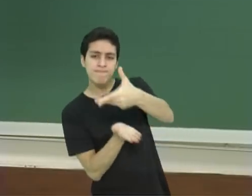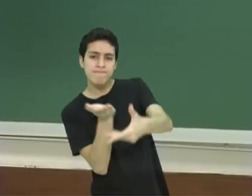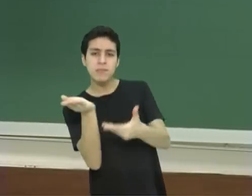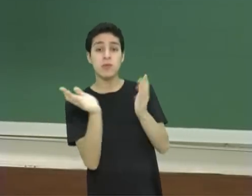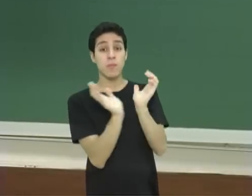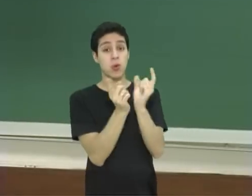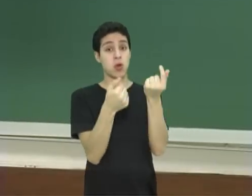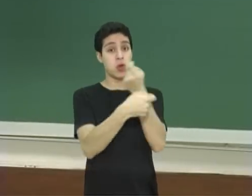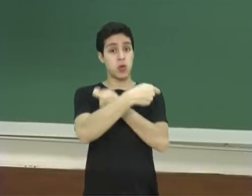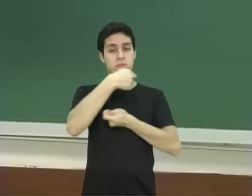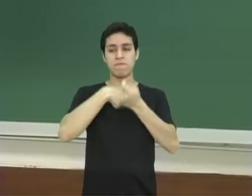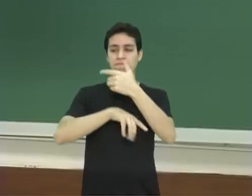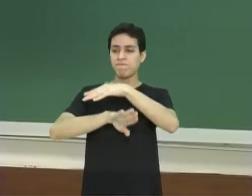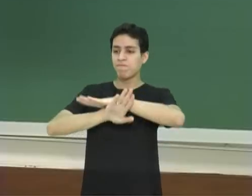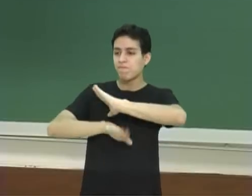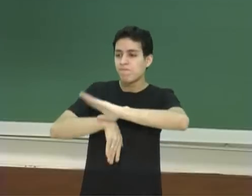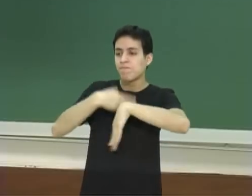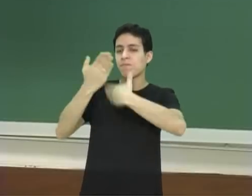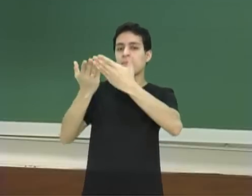bloco econômico.